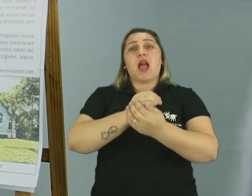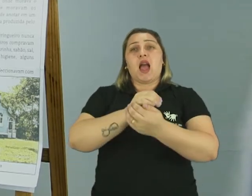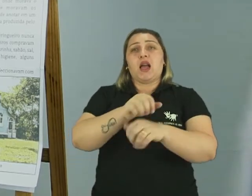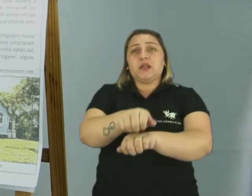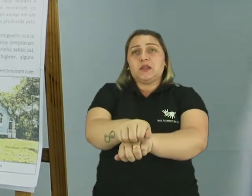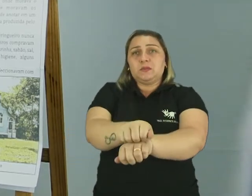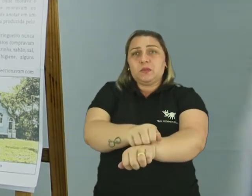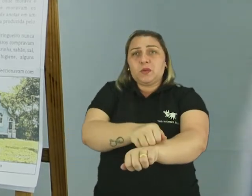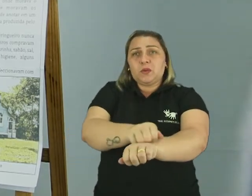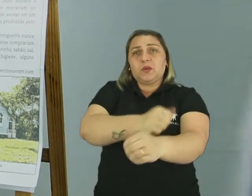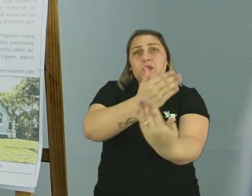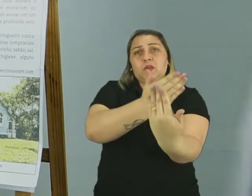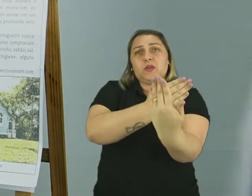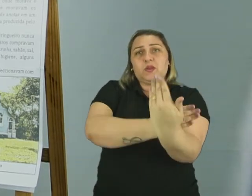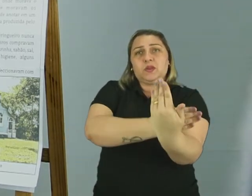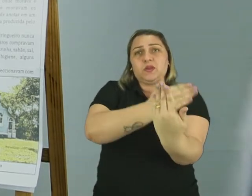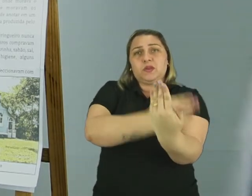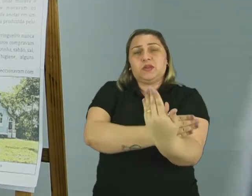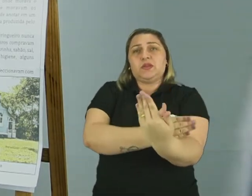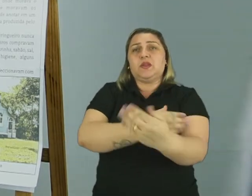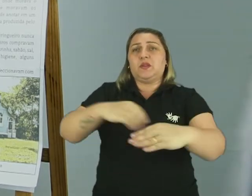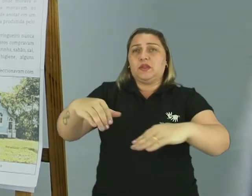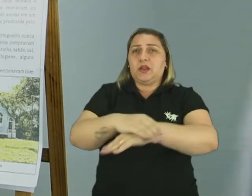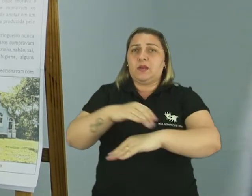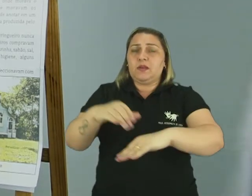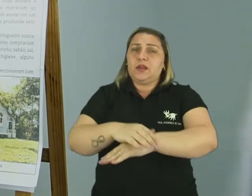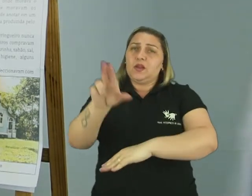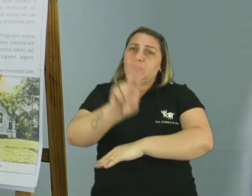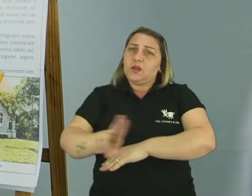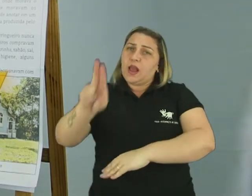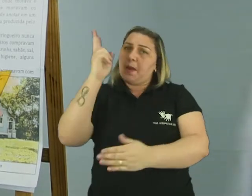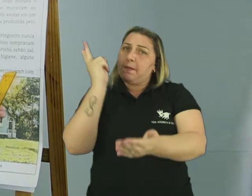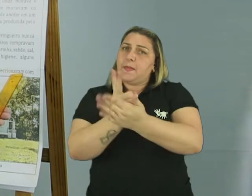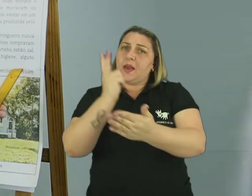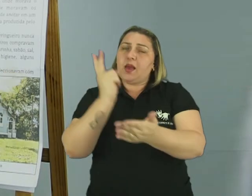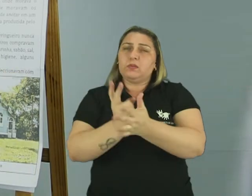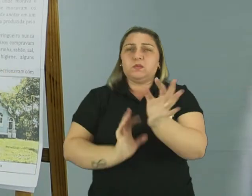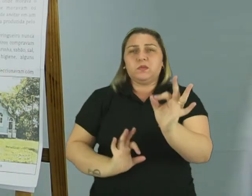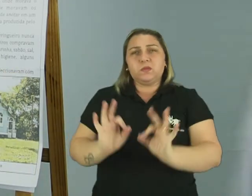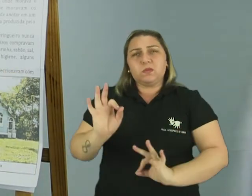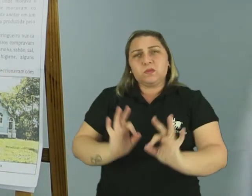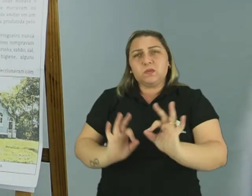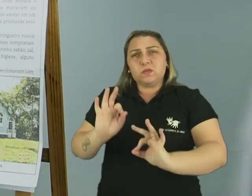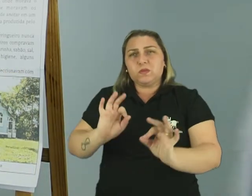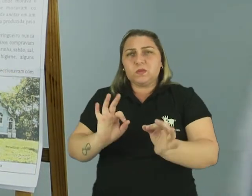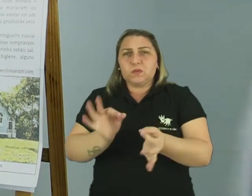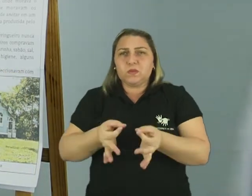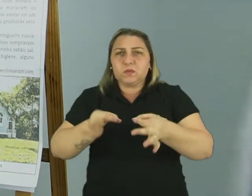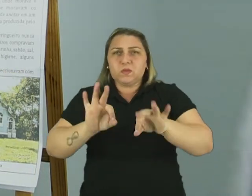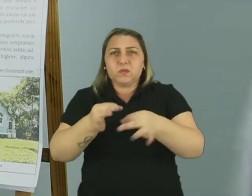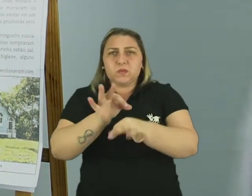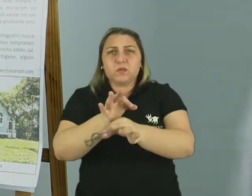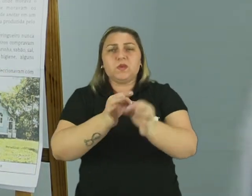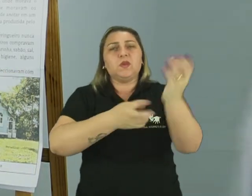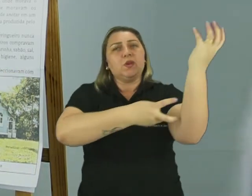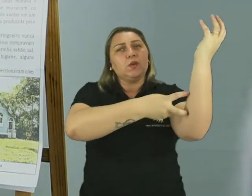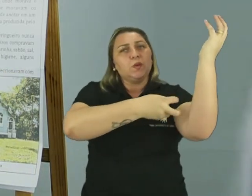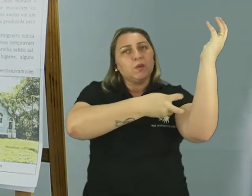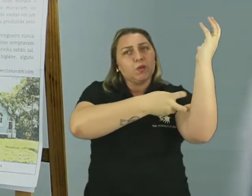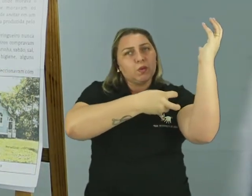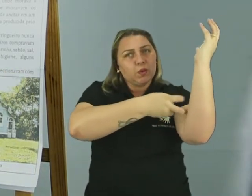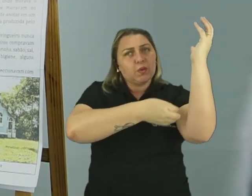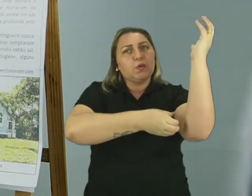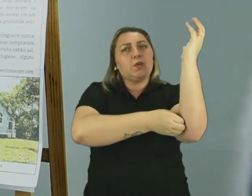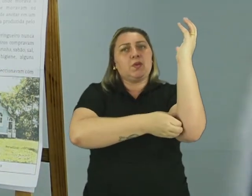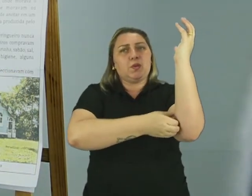os sapatos que eles utilizavam para a caminhada nas matas, eles mesmos confeccionavam com o látex das seringueiras. Eles